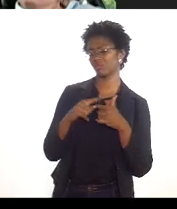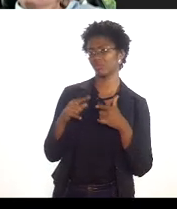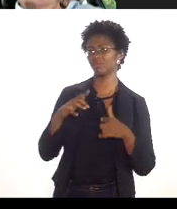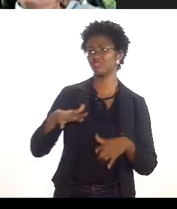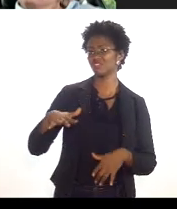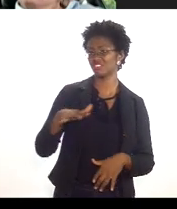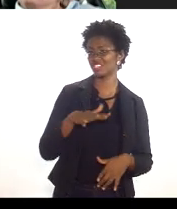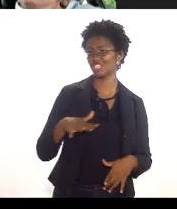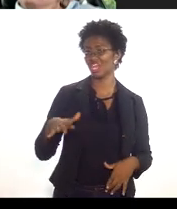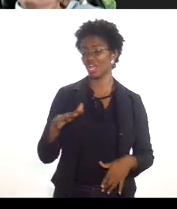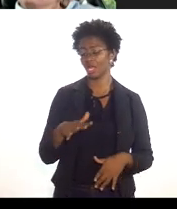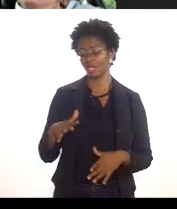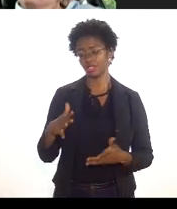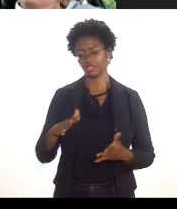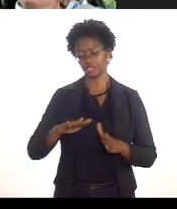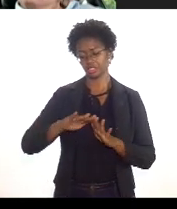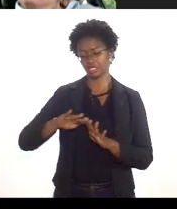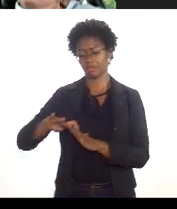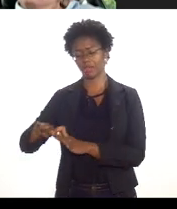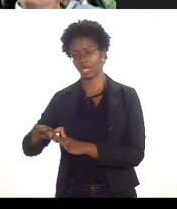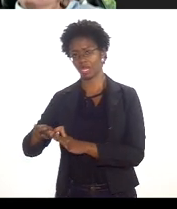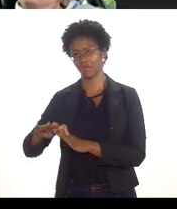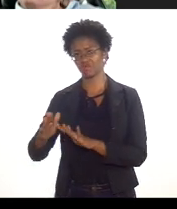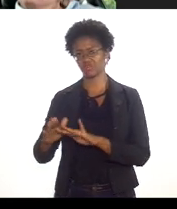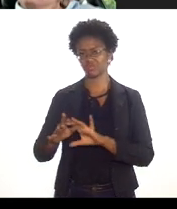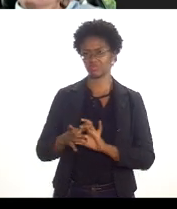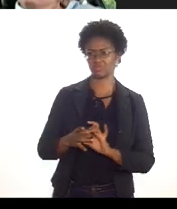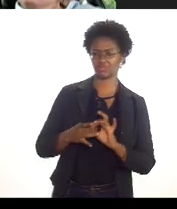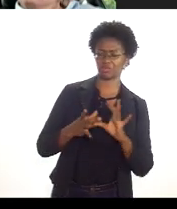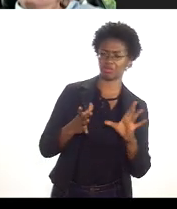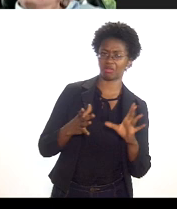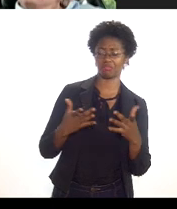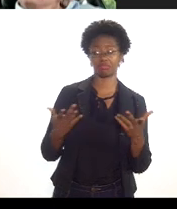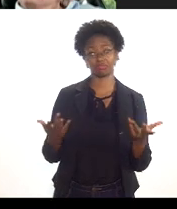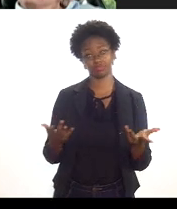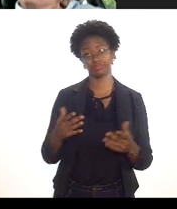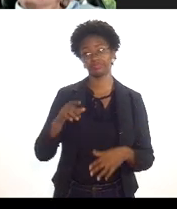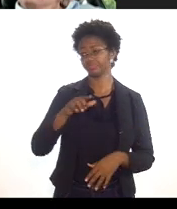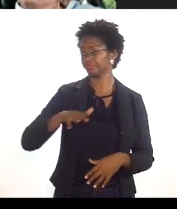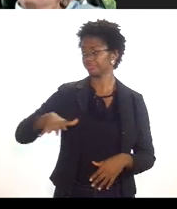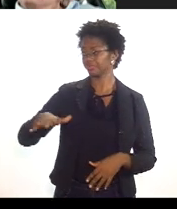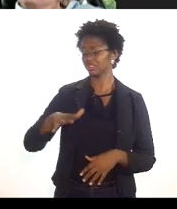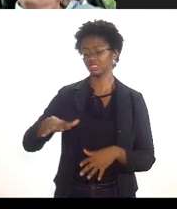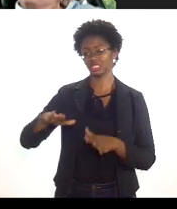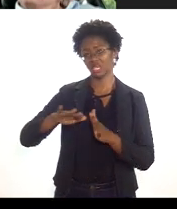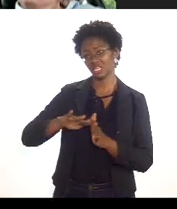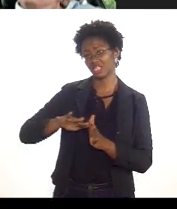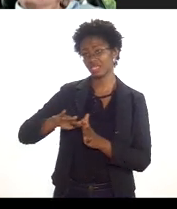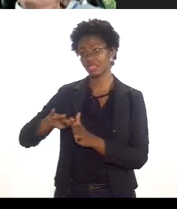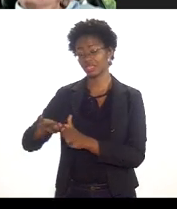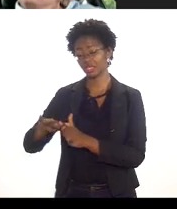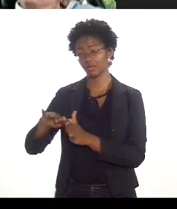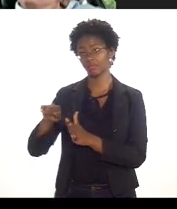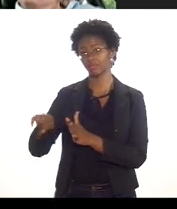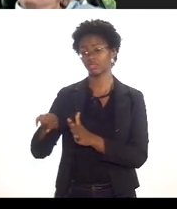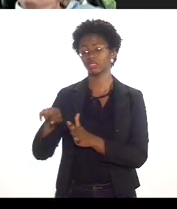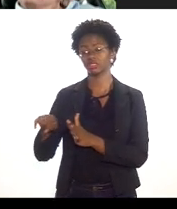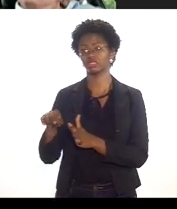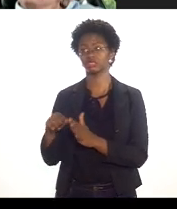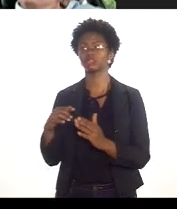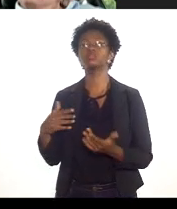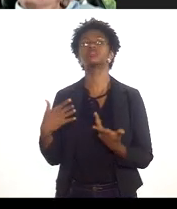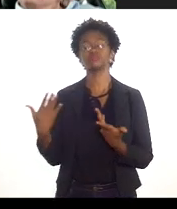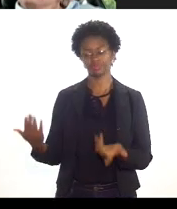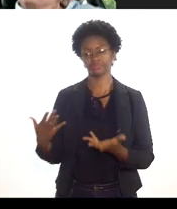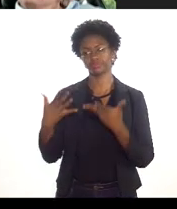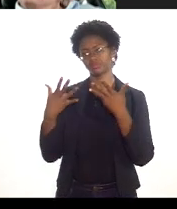ser retida, tá certo? E a área a ser retida acabou sendo